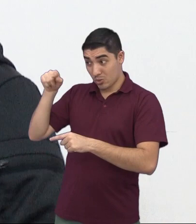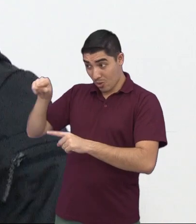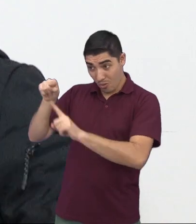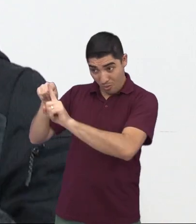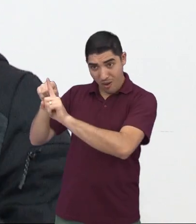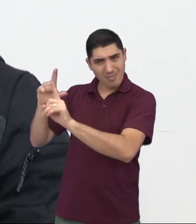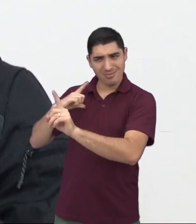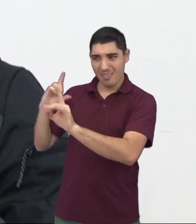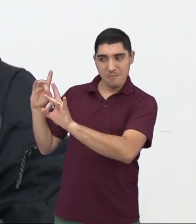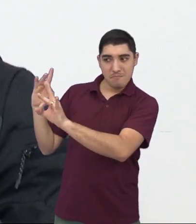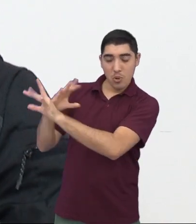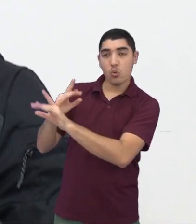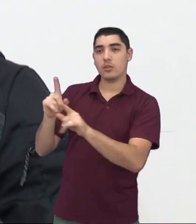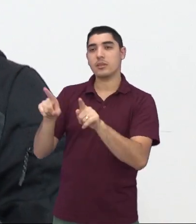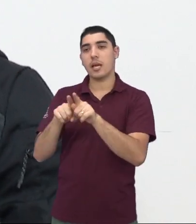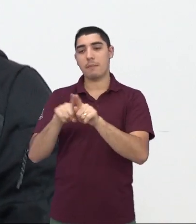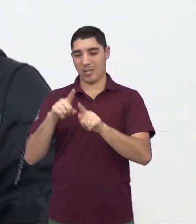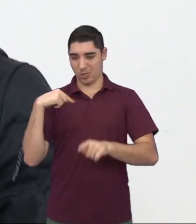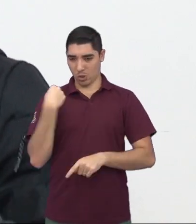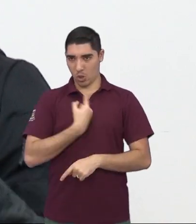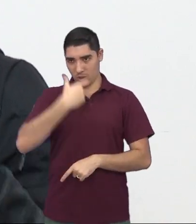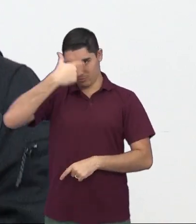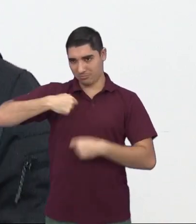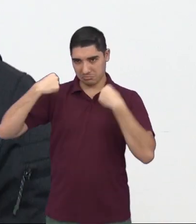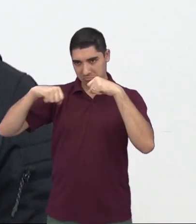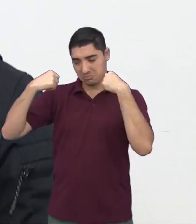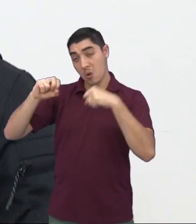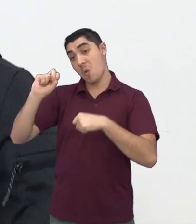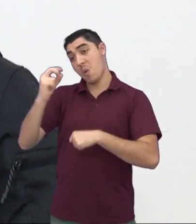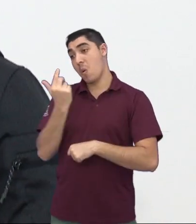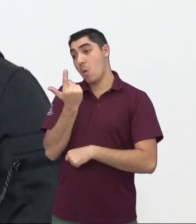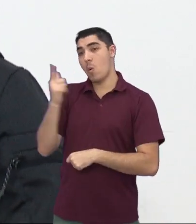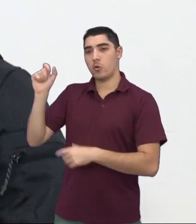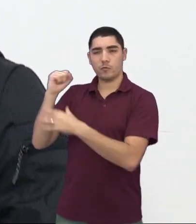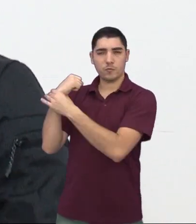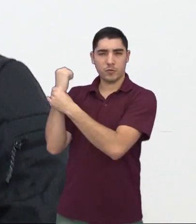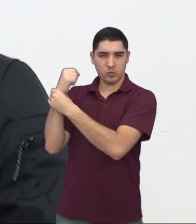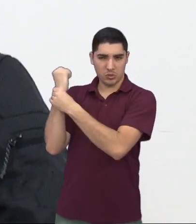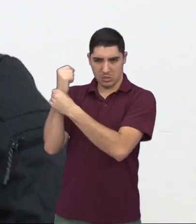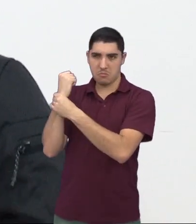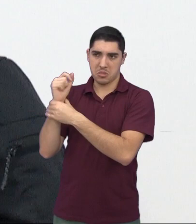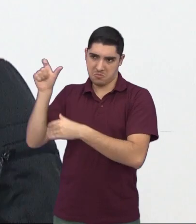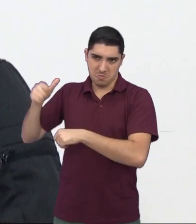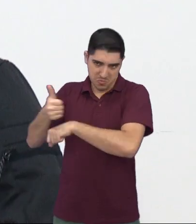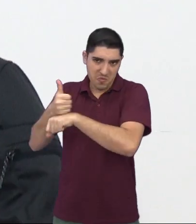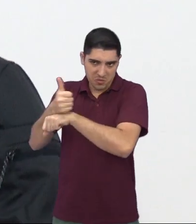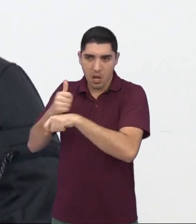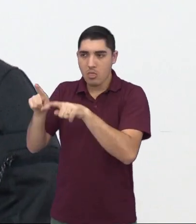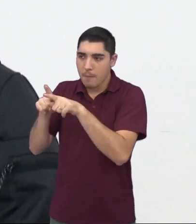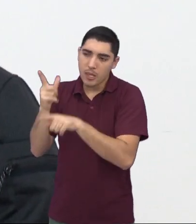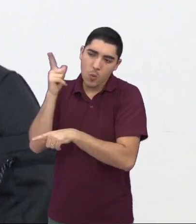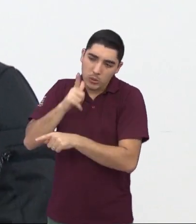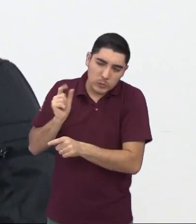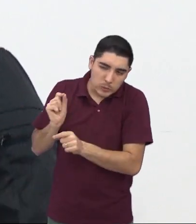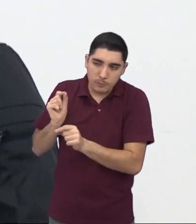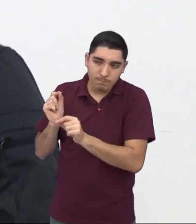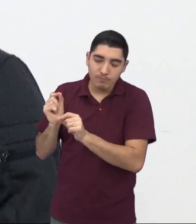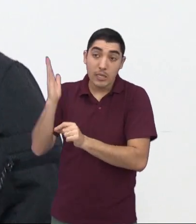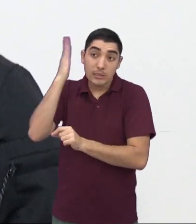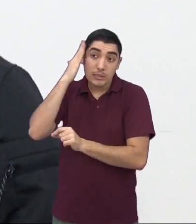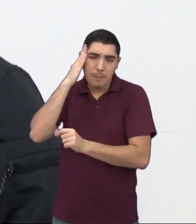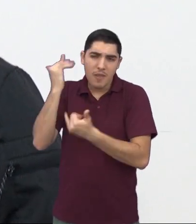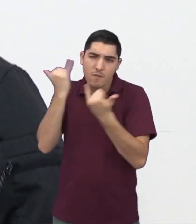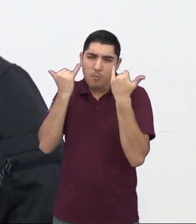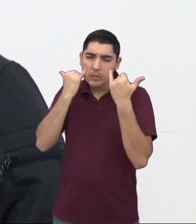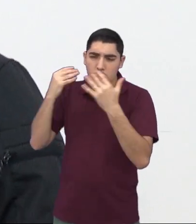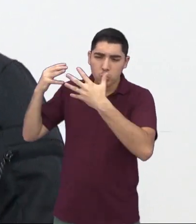outro lado, no caso, nós, né, da educação física ou um fisioterapeuta também, né, para cuidar de uma reabilitação ali, para que ele também esteja munido